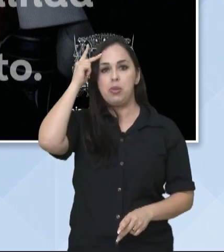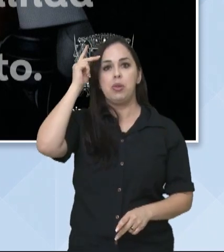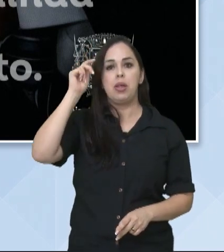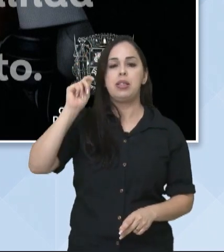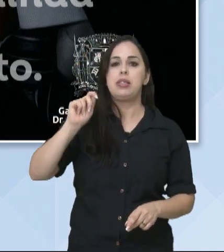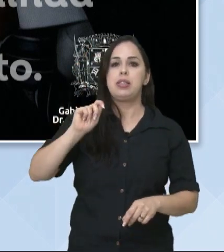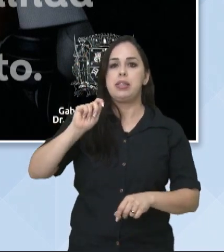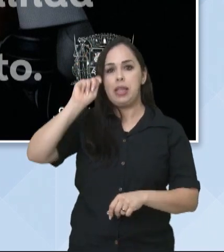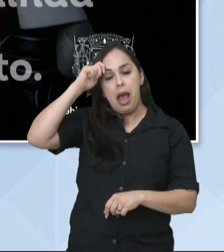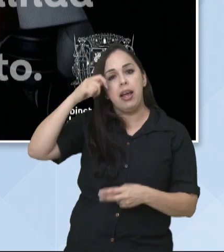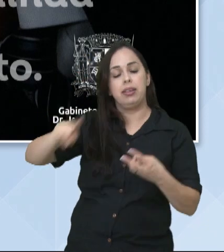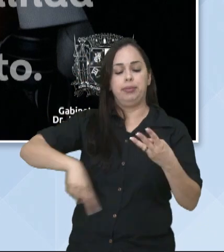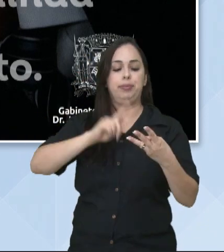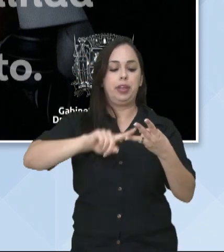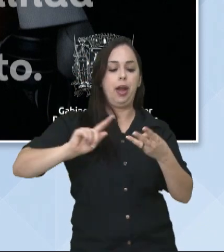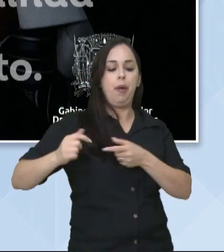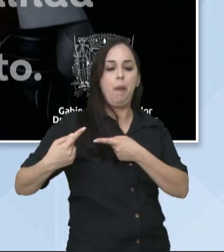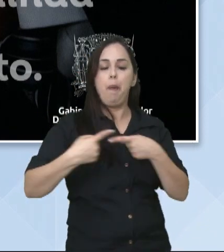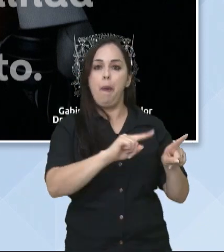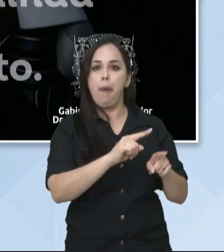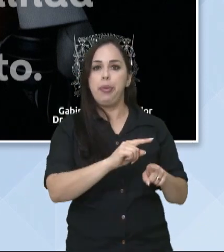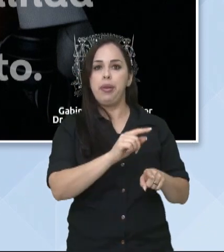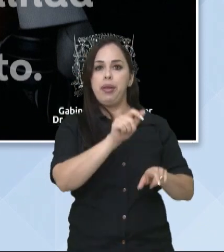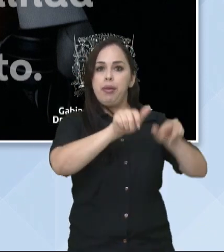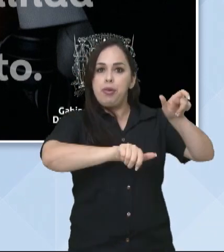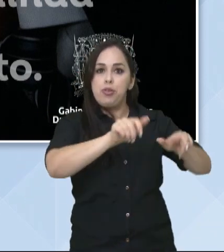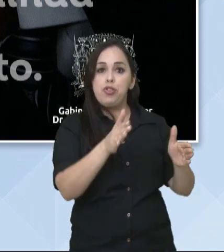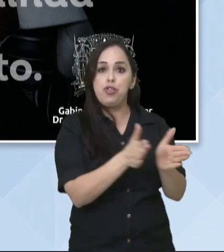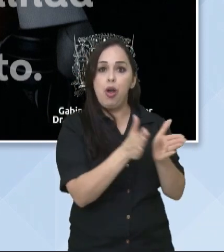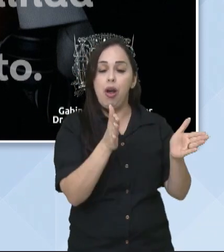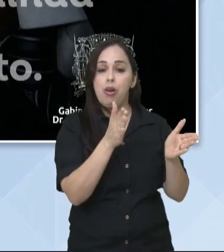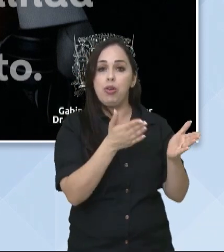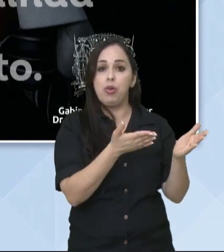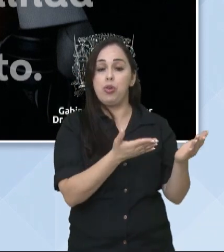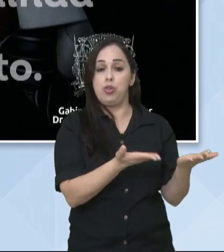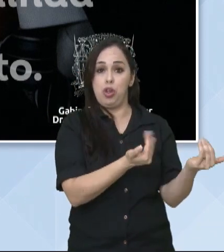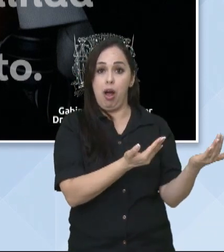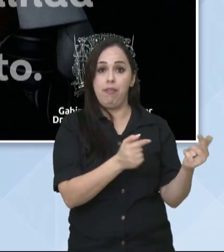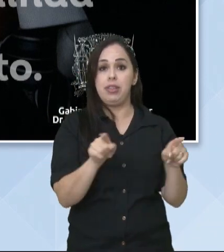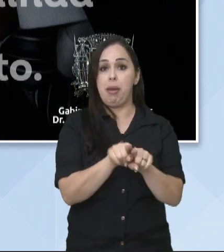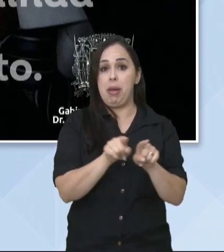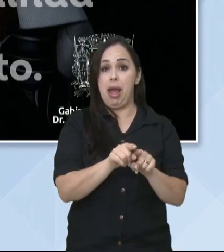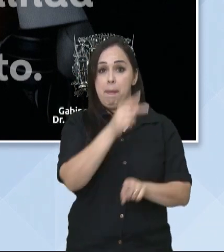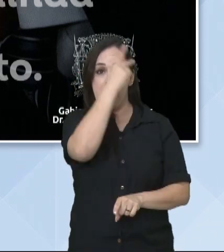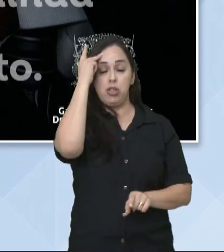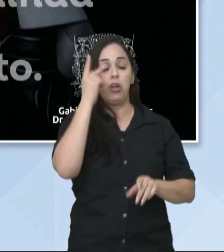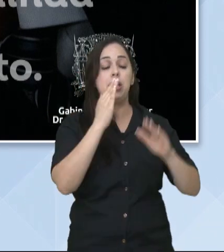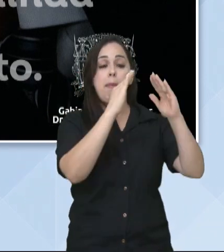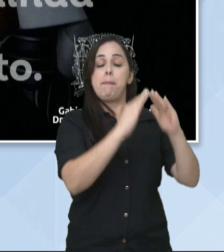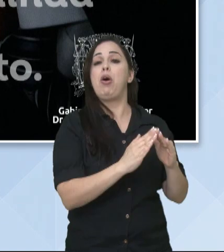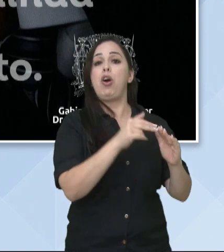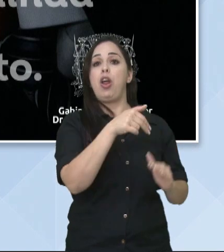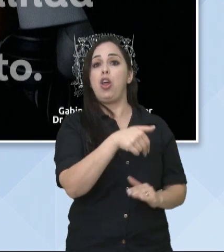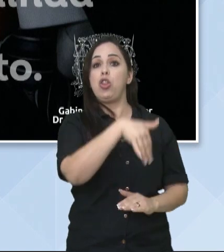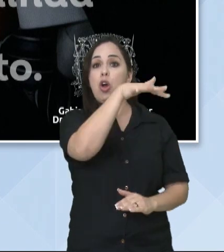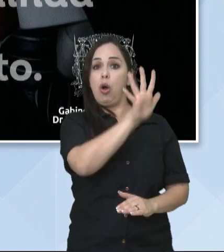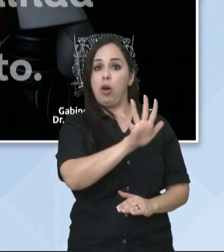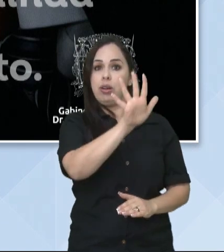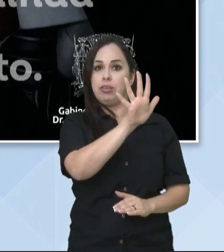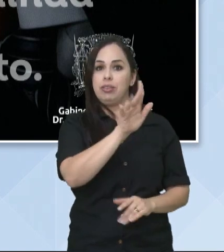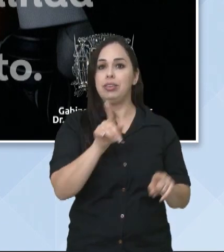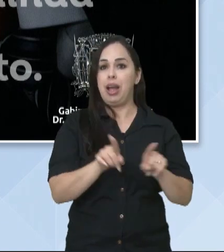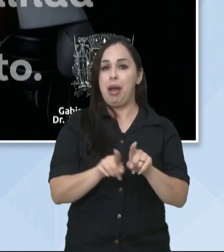os jovens, contra as pessoas do Nordeste, sempre de uma maneira racista e de deboche contra o